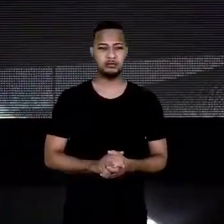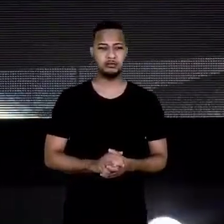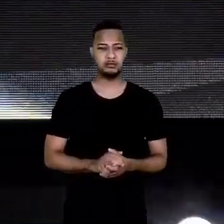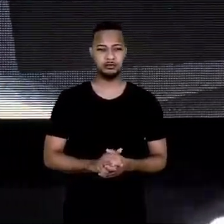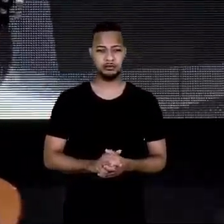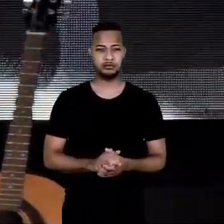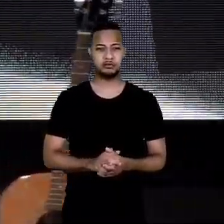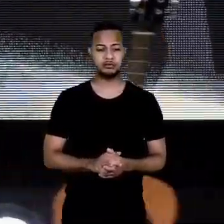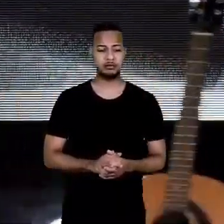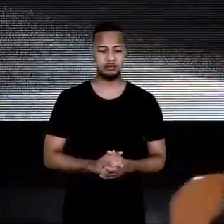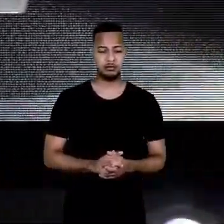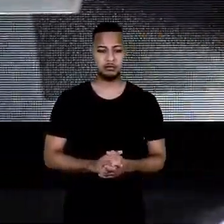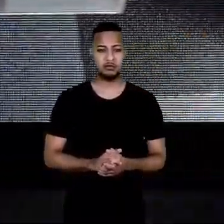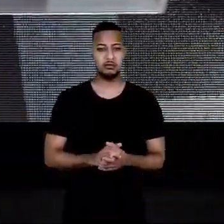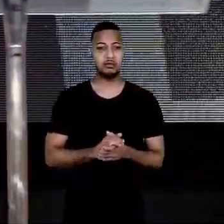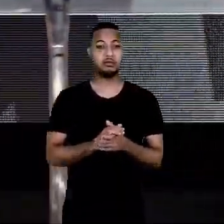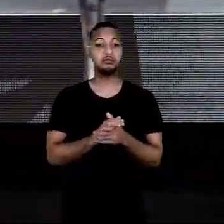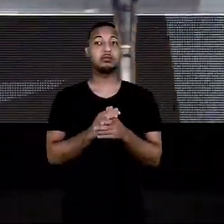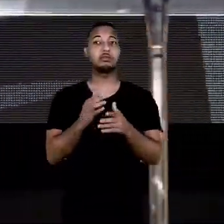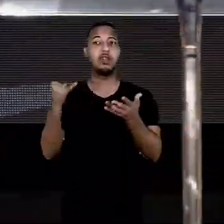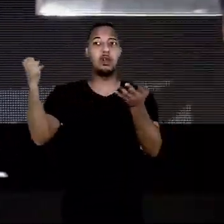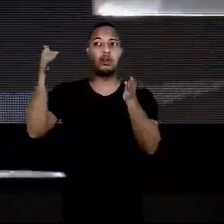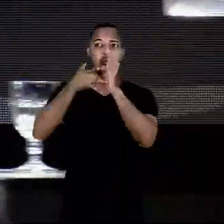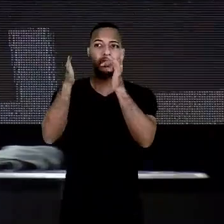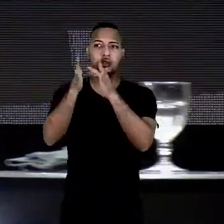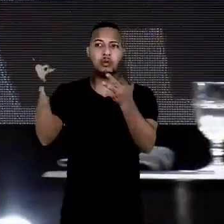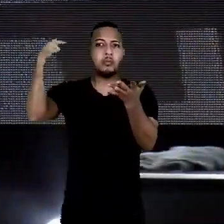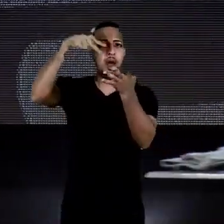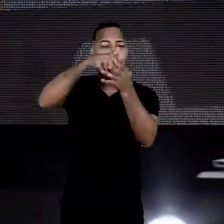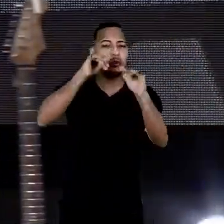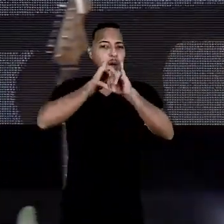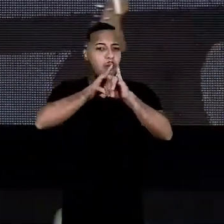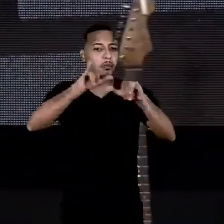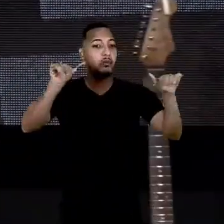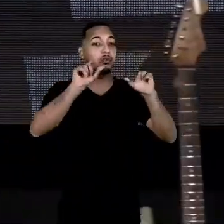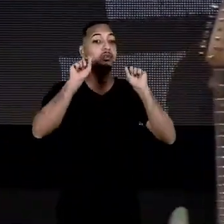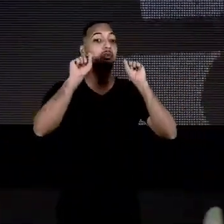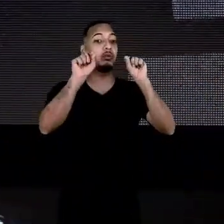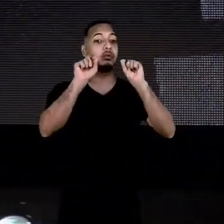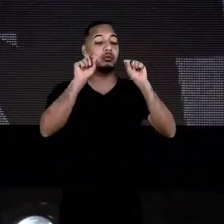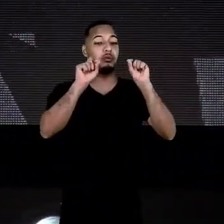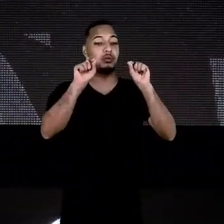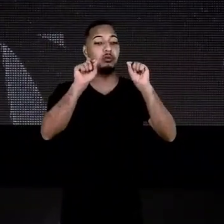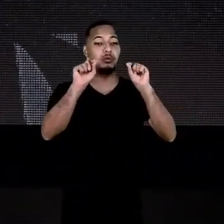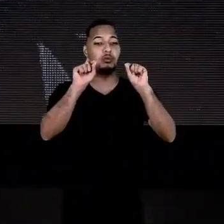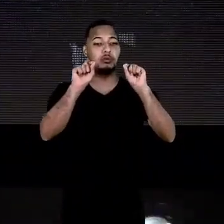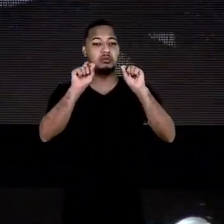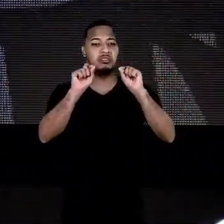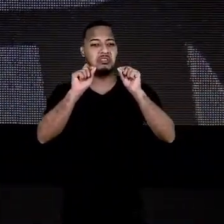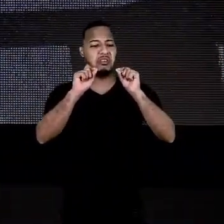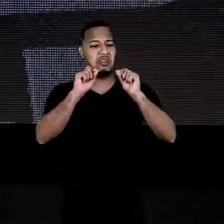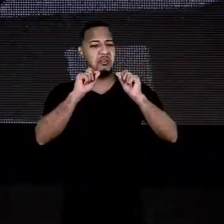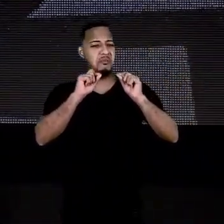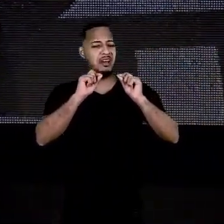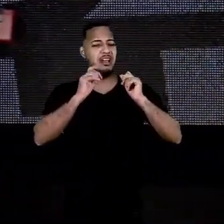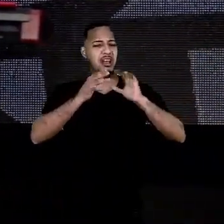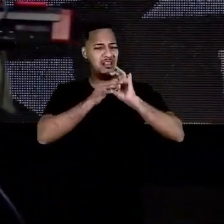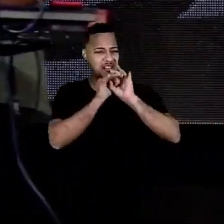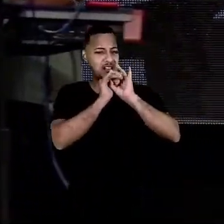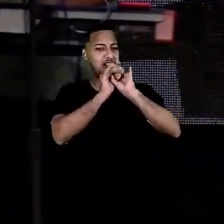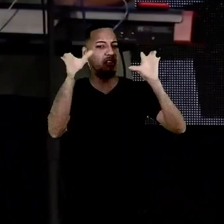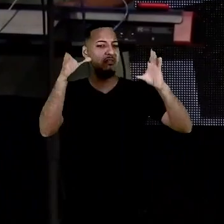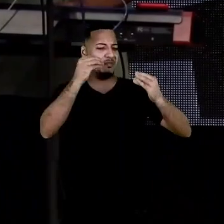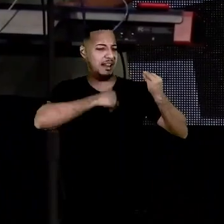o caminho. Por quê? Porque Jesus veio para os perdidos, para os pecadores.